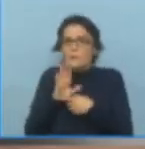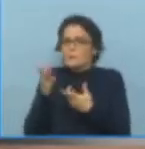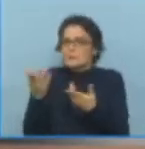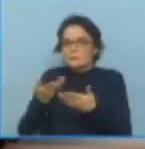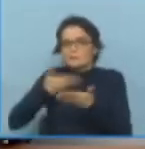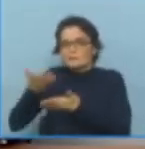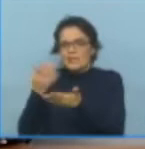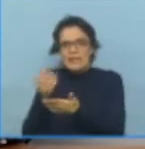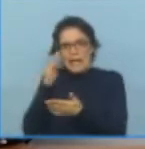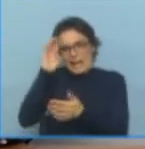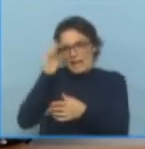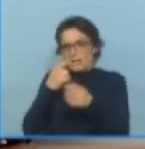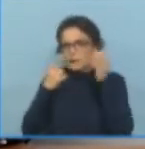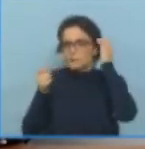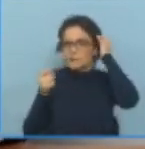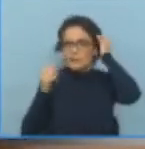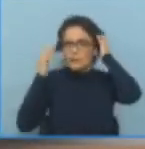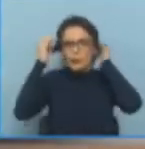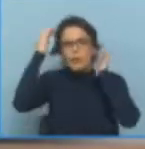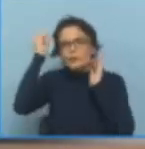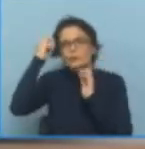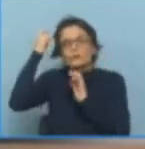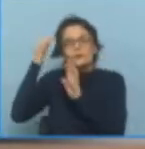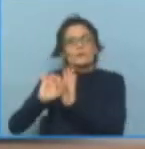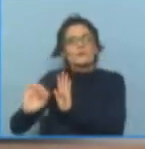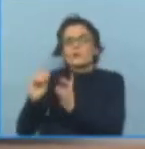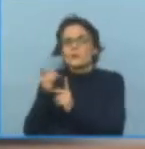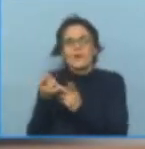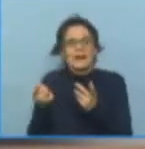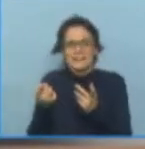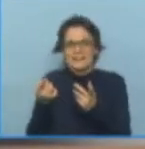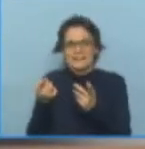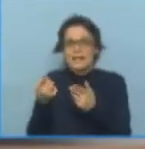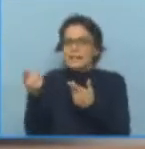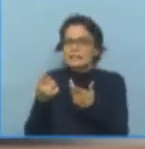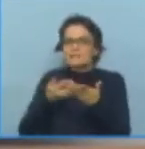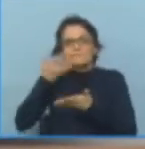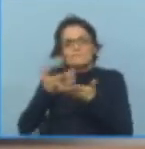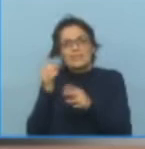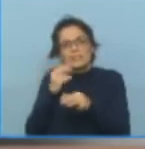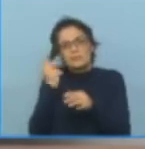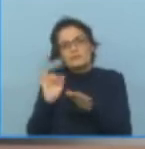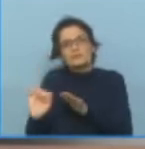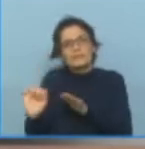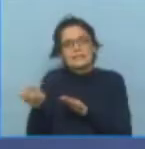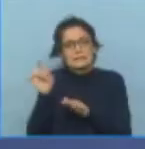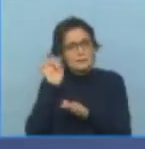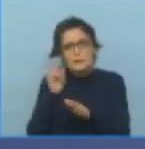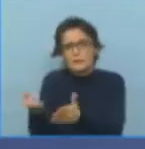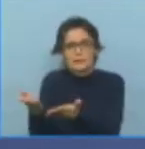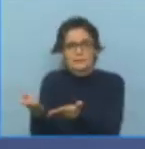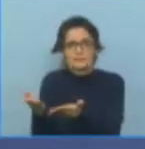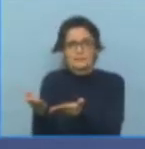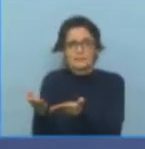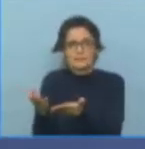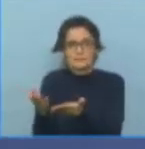foram realizados ou que foram realizados. No fundo, de escrever o seu último capítulo da vida, não é? É um gesto de